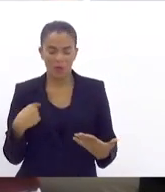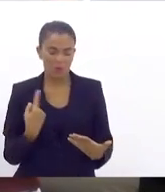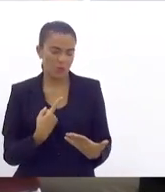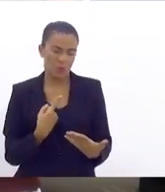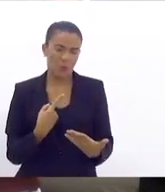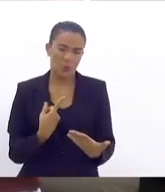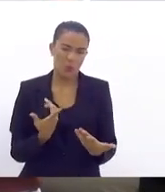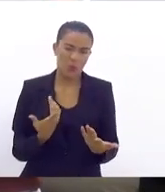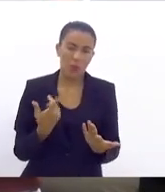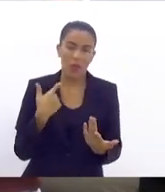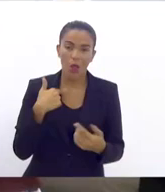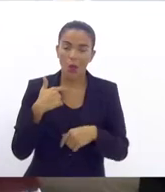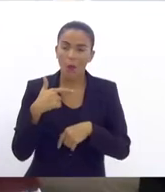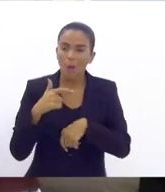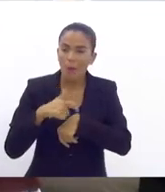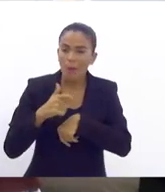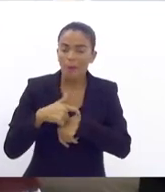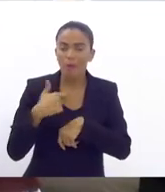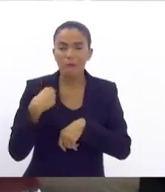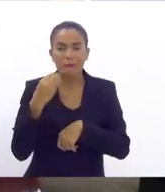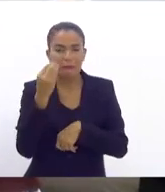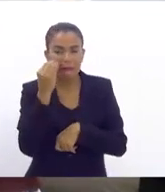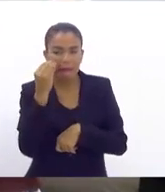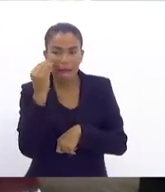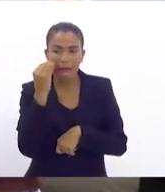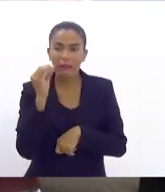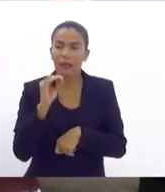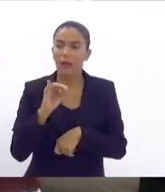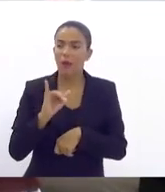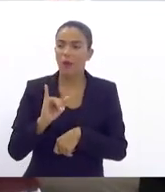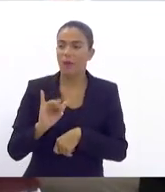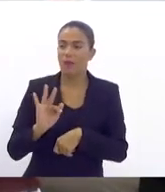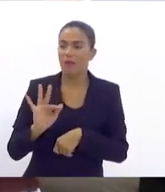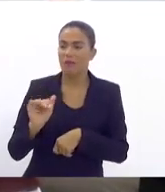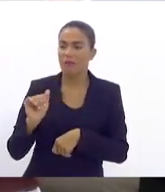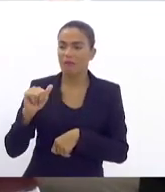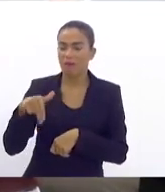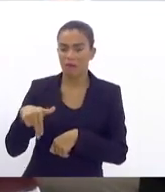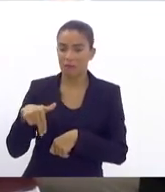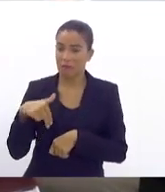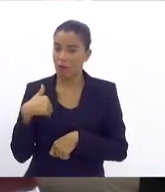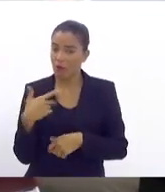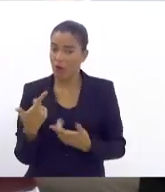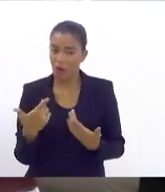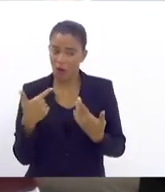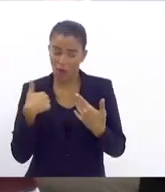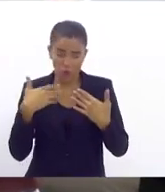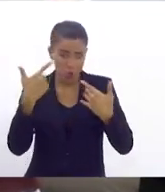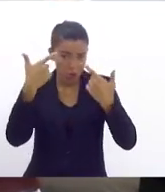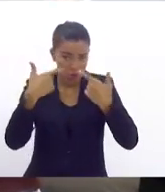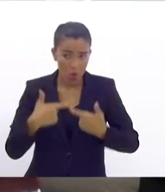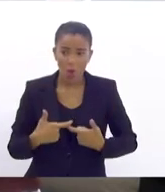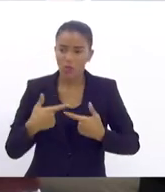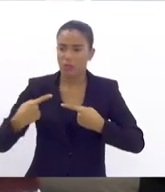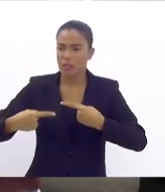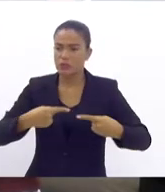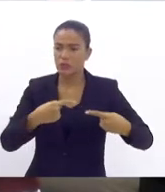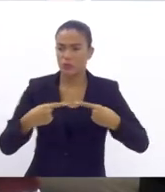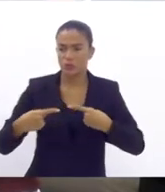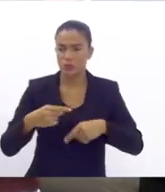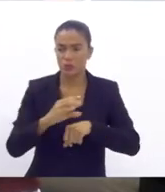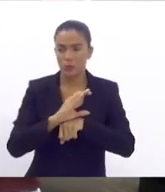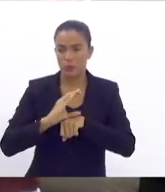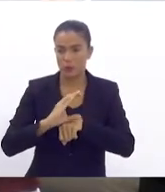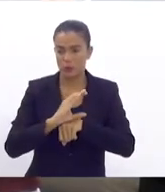custa, num determinado momento, testar lá o IFAM, dizendo claramente, não estamos discutindo constitucionalidade.